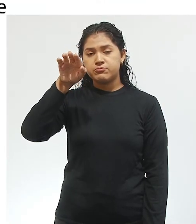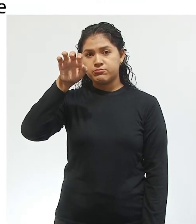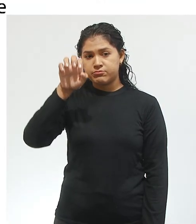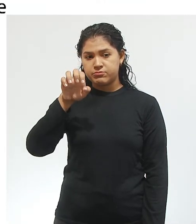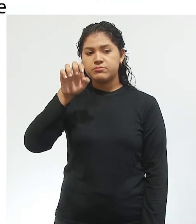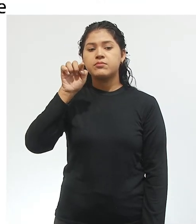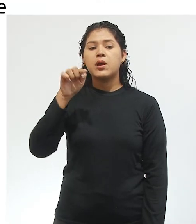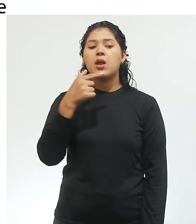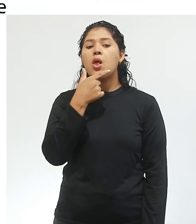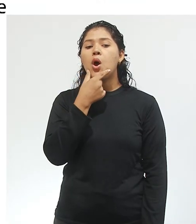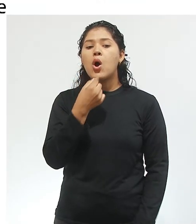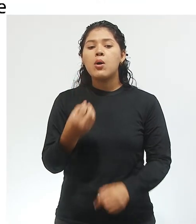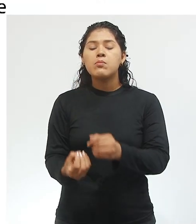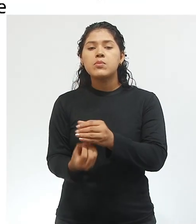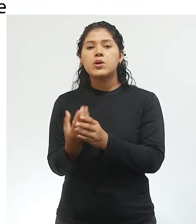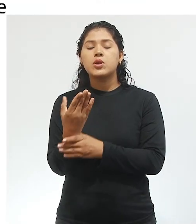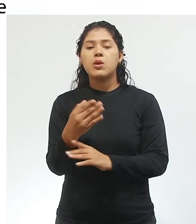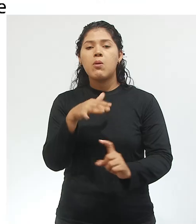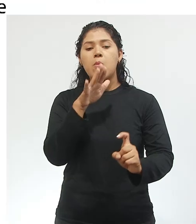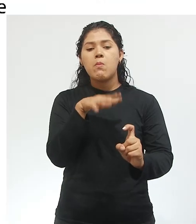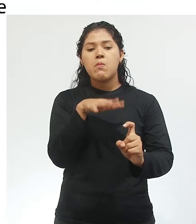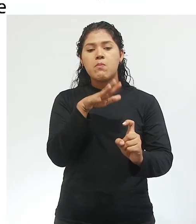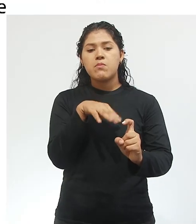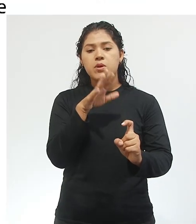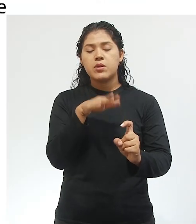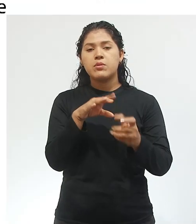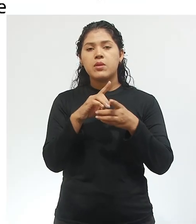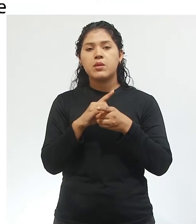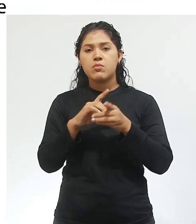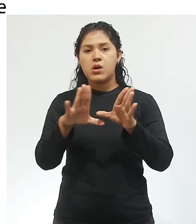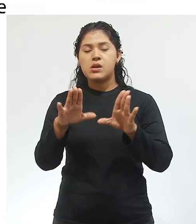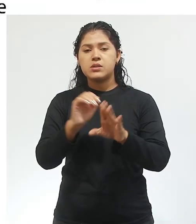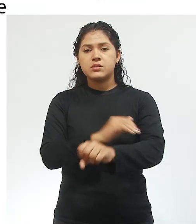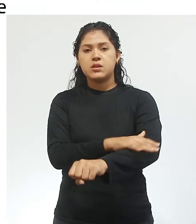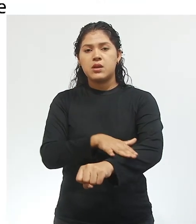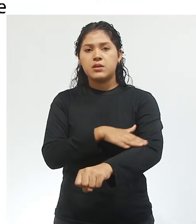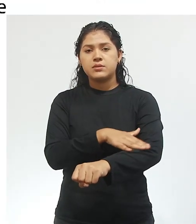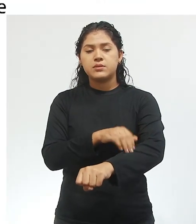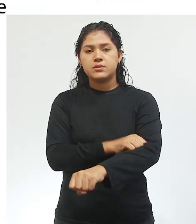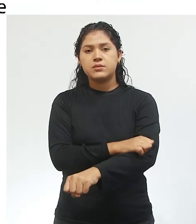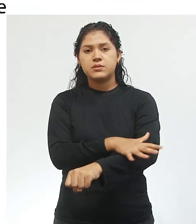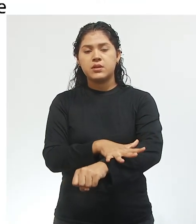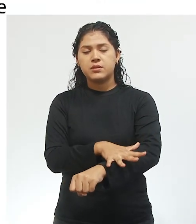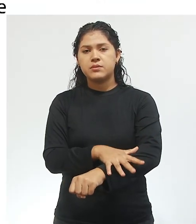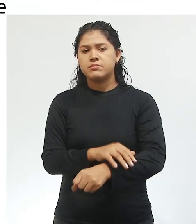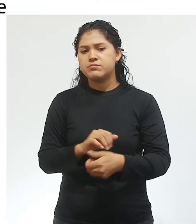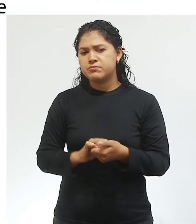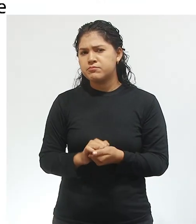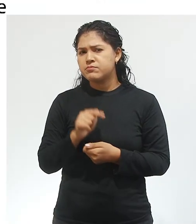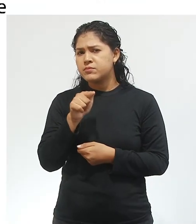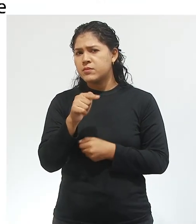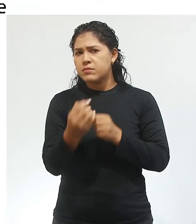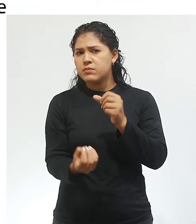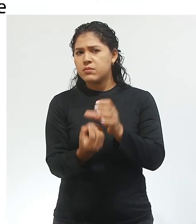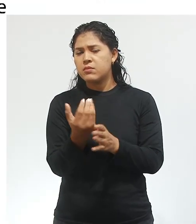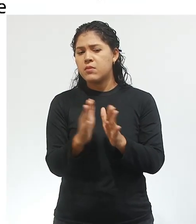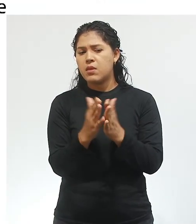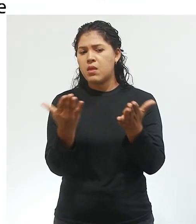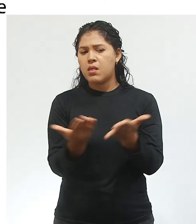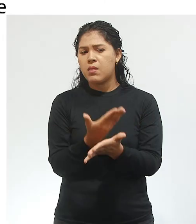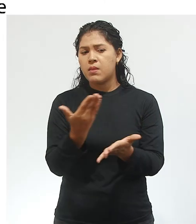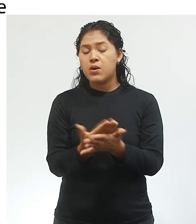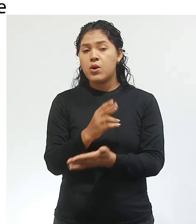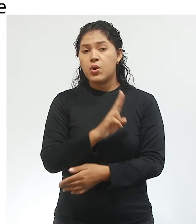racial. E o que seria essa democracia racial para o Gilberto Freire, né? Ele que no seu livro Casa Grande